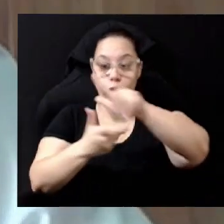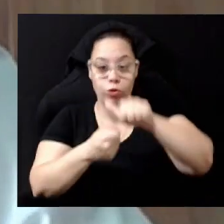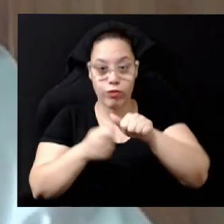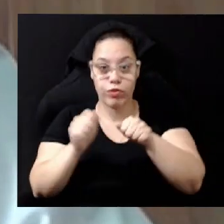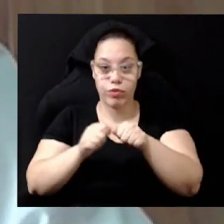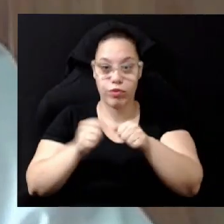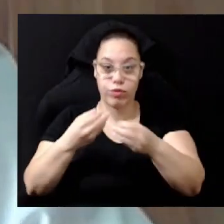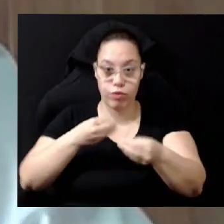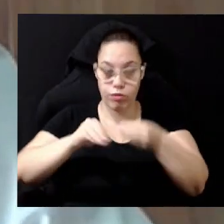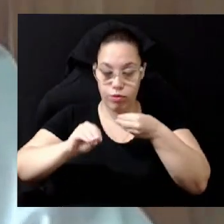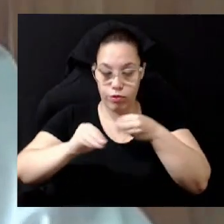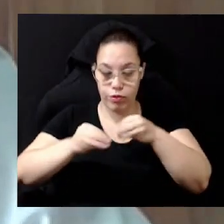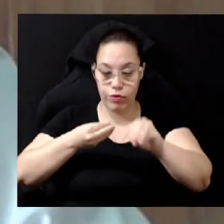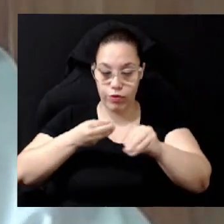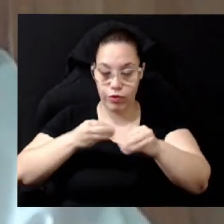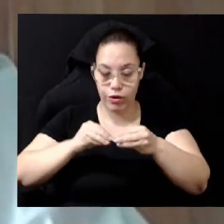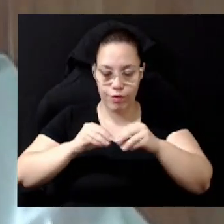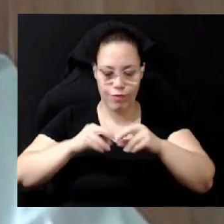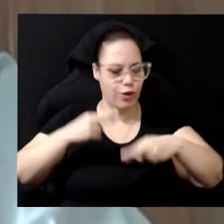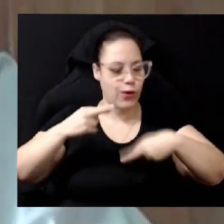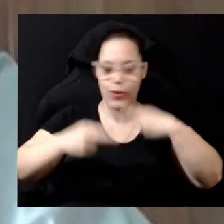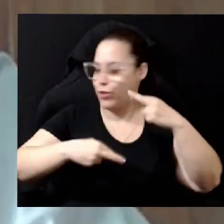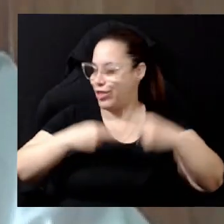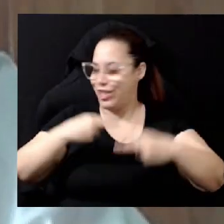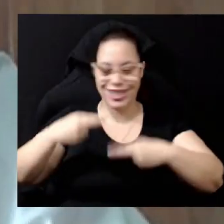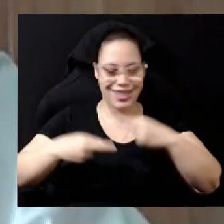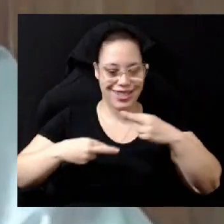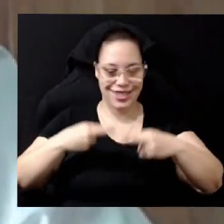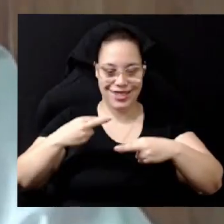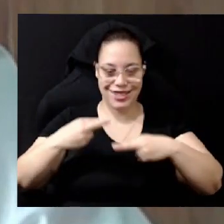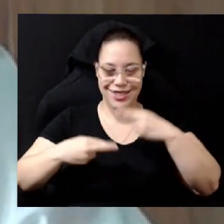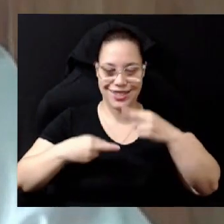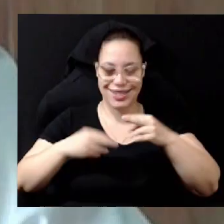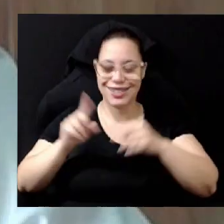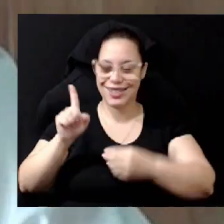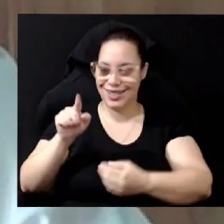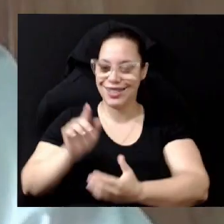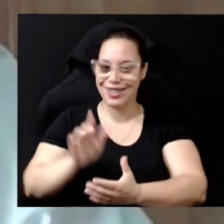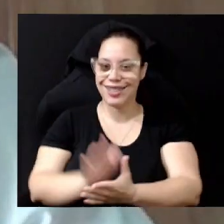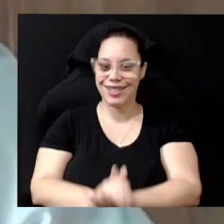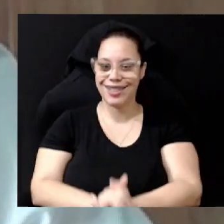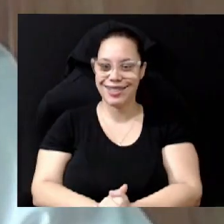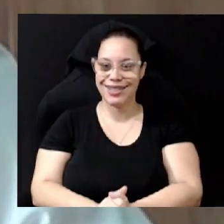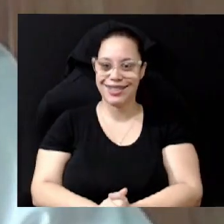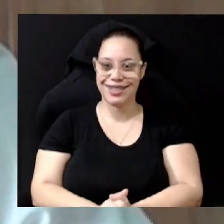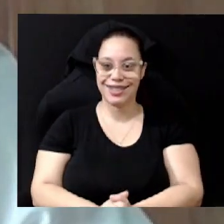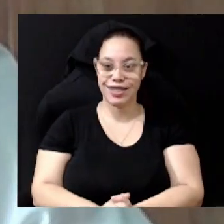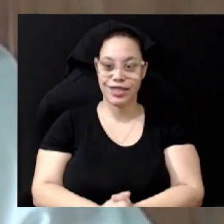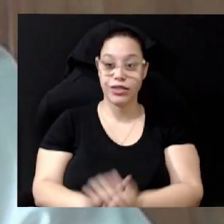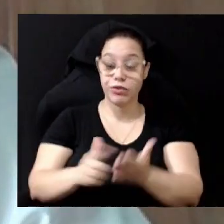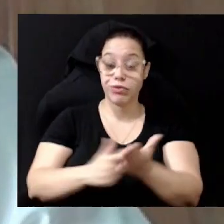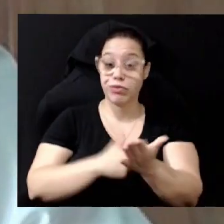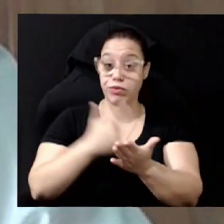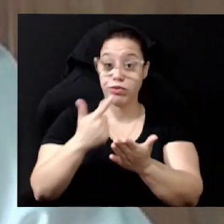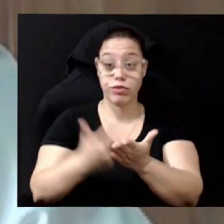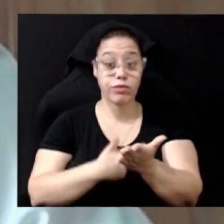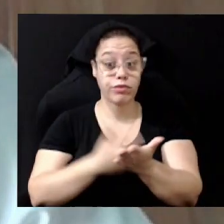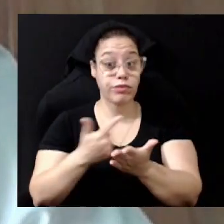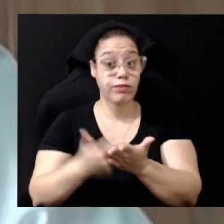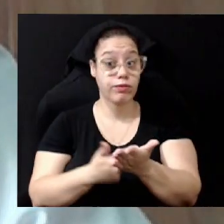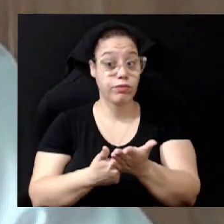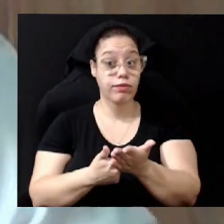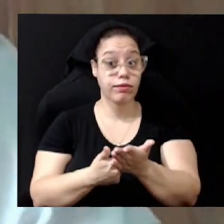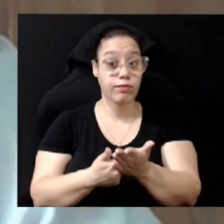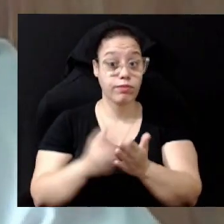mundo que é feita de plástico totalmente reciclado e reciclável. E o livro, ele então